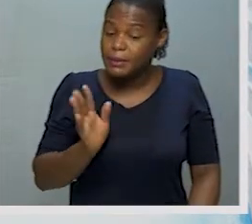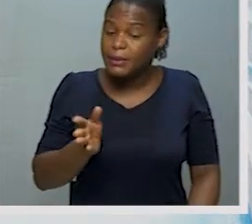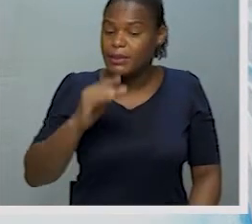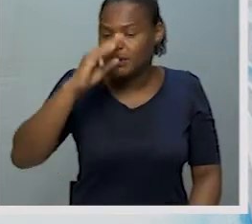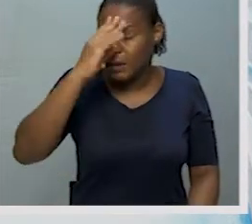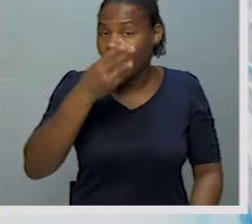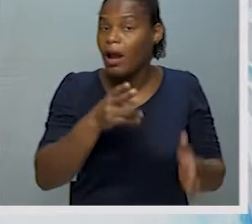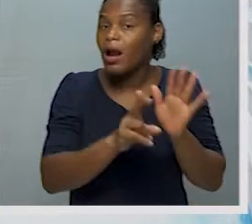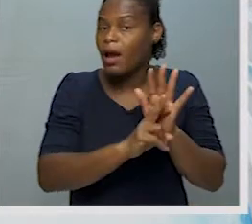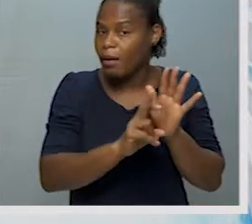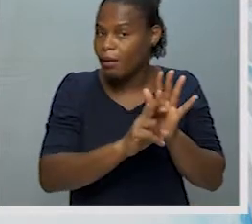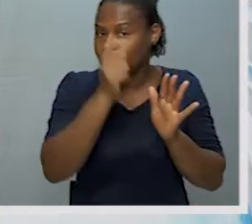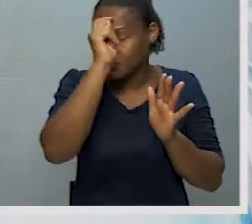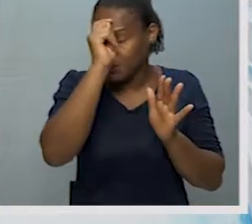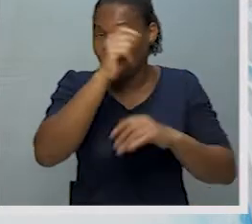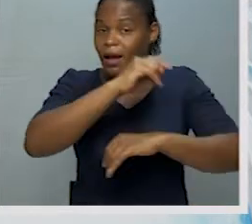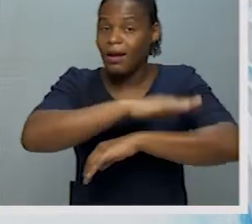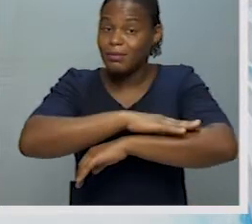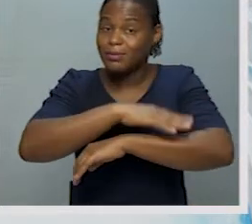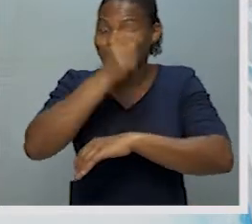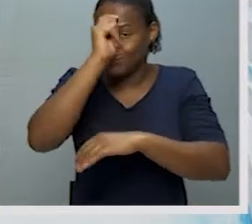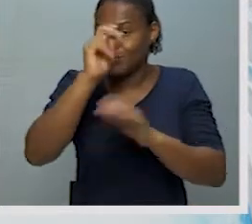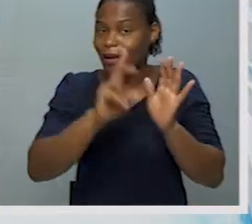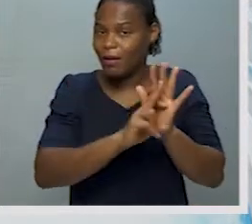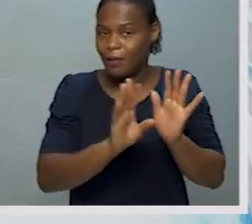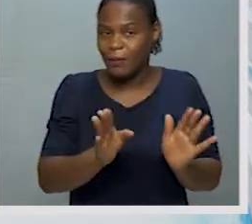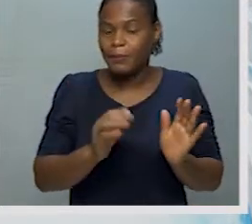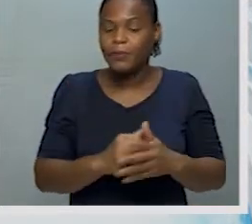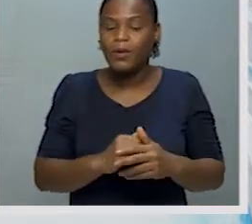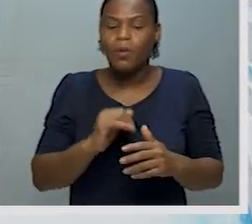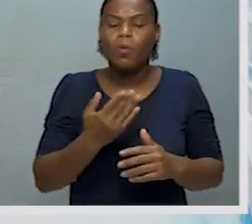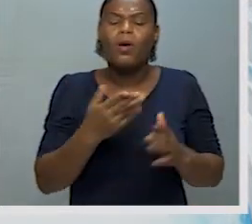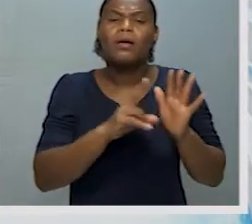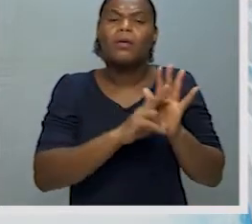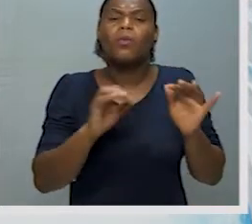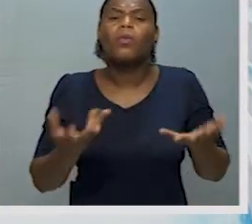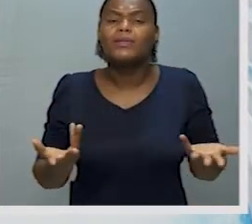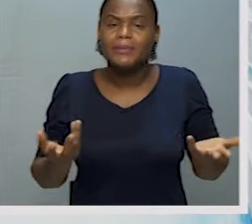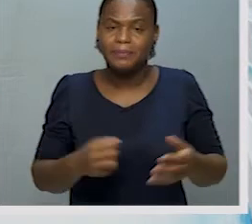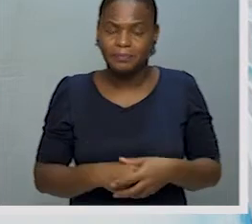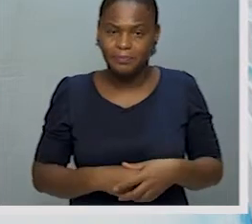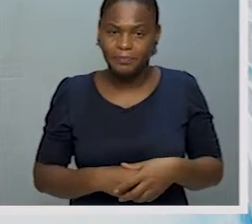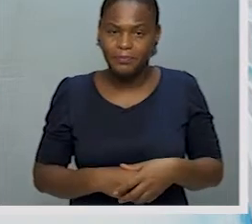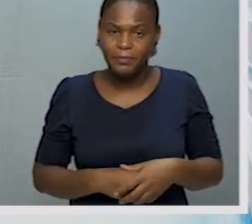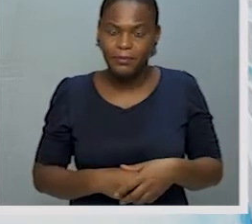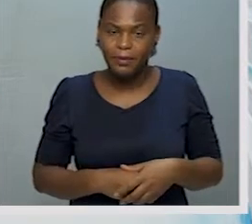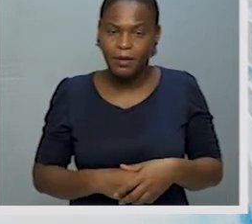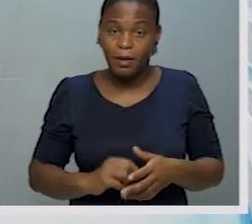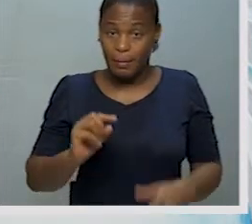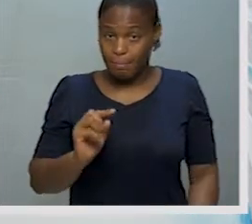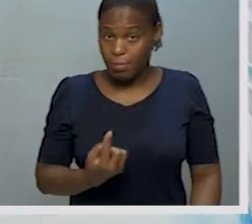em conta as regras e obedecer essas regras. Quais são essas regras?